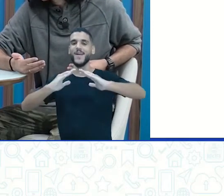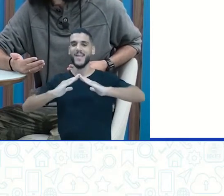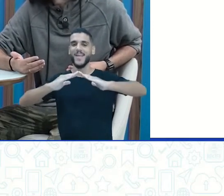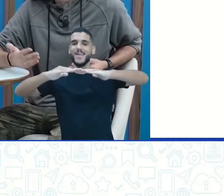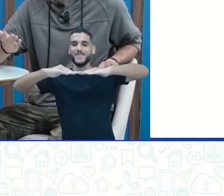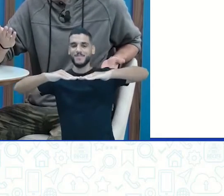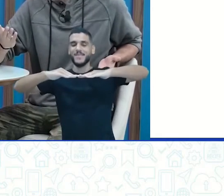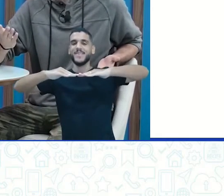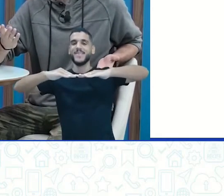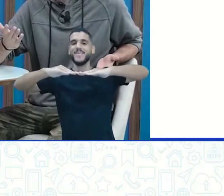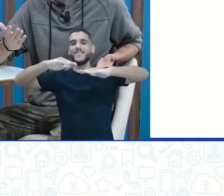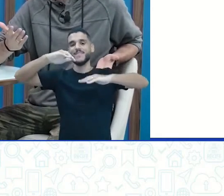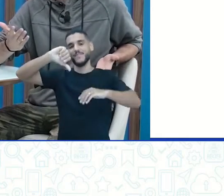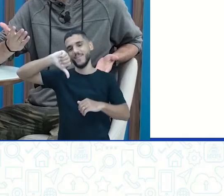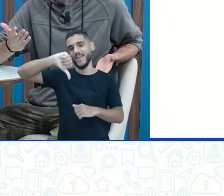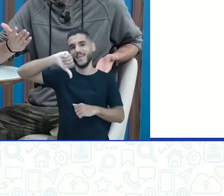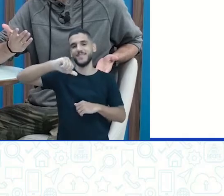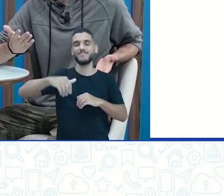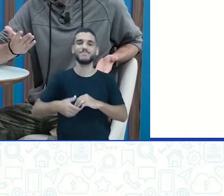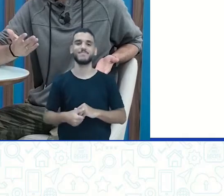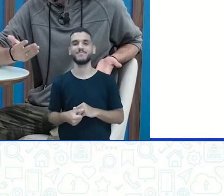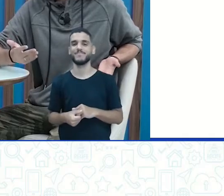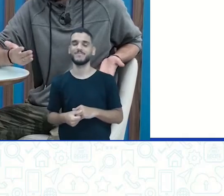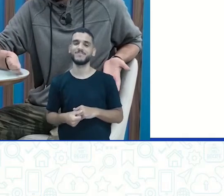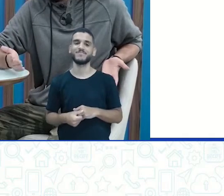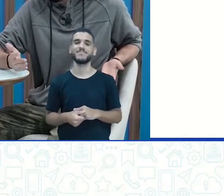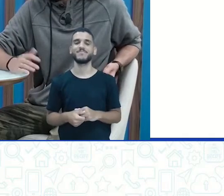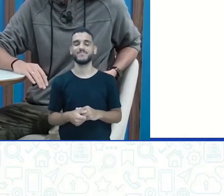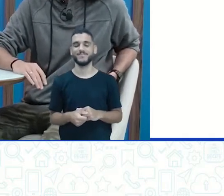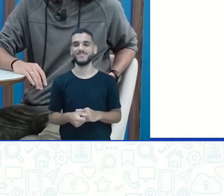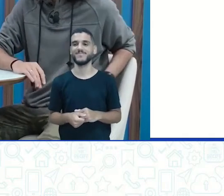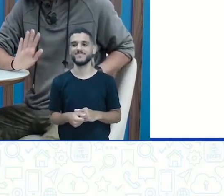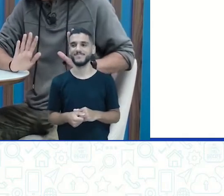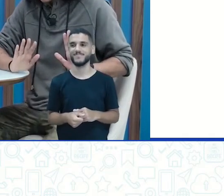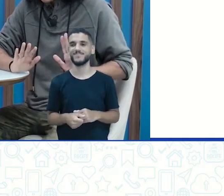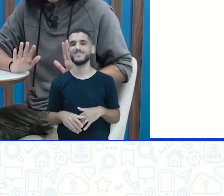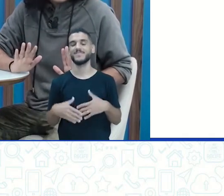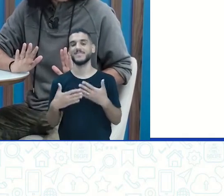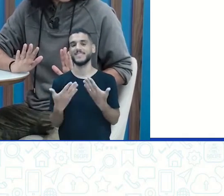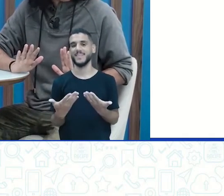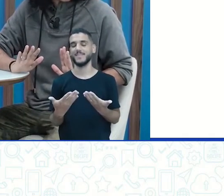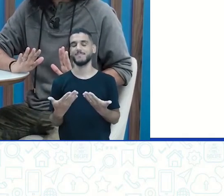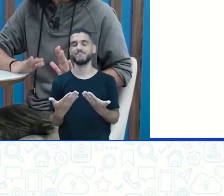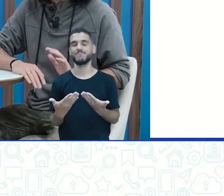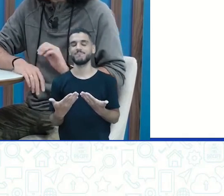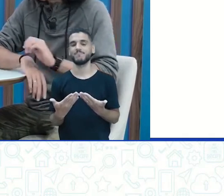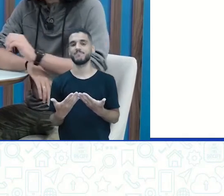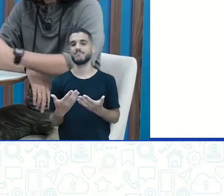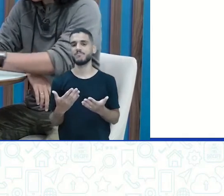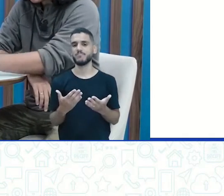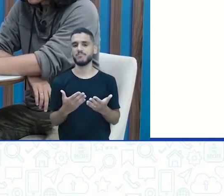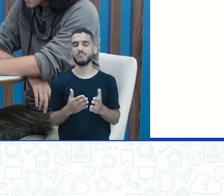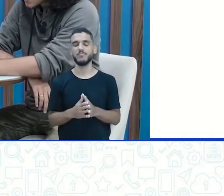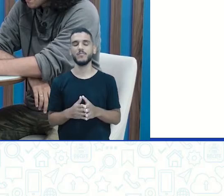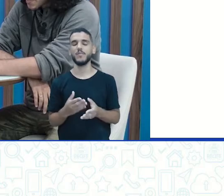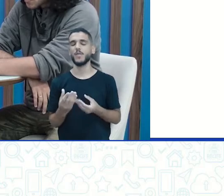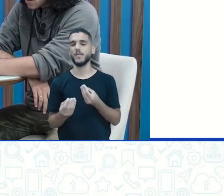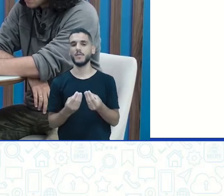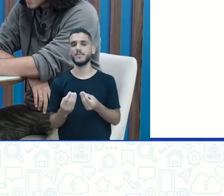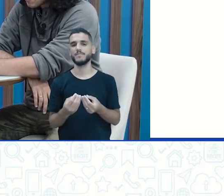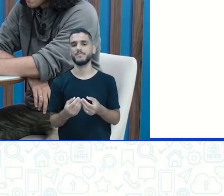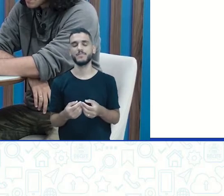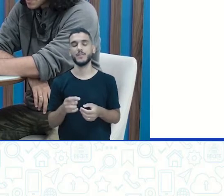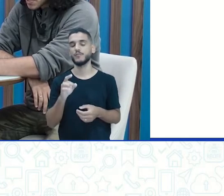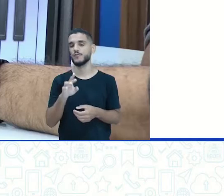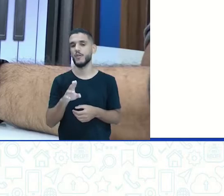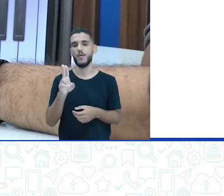são. Adivinha qual? Dó, Ré, Mi, Fá. Então, a primeira parte vocês já sabem. É só pressionar